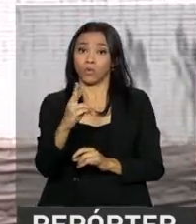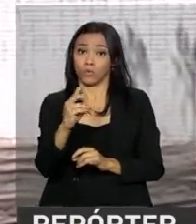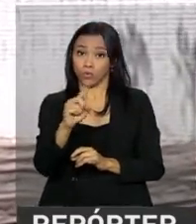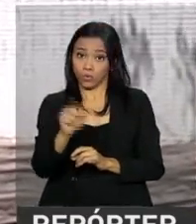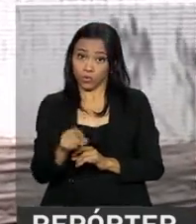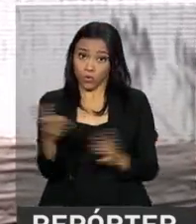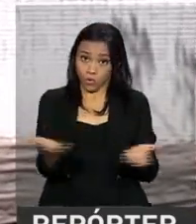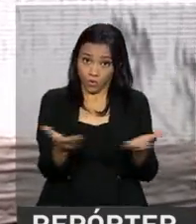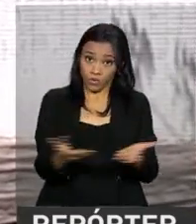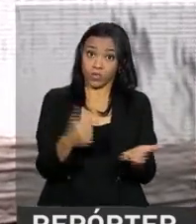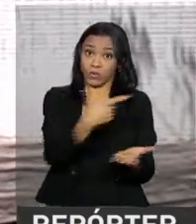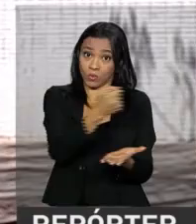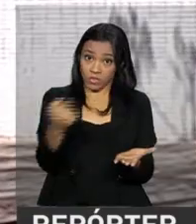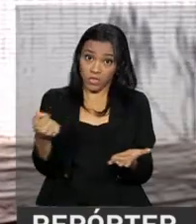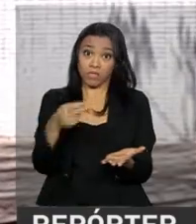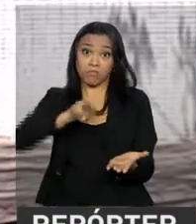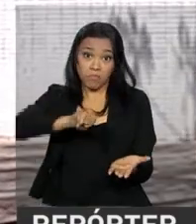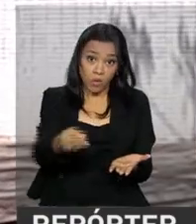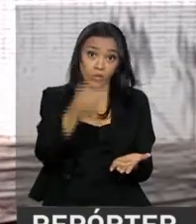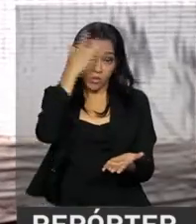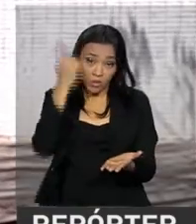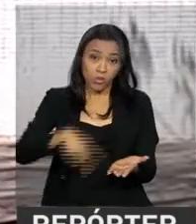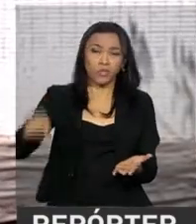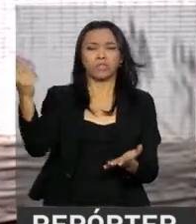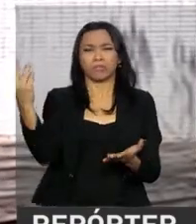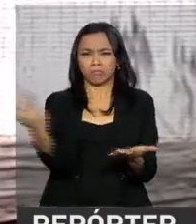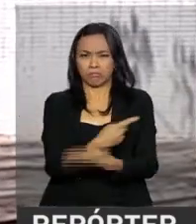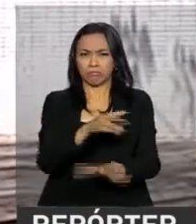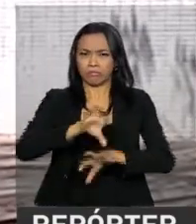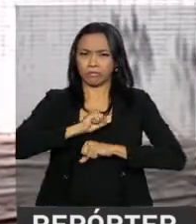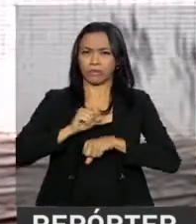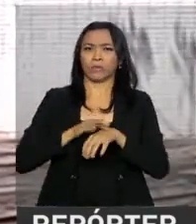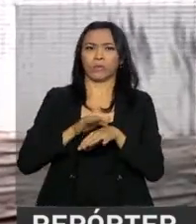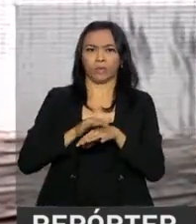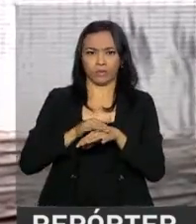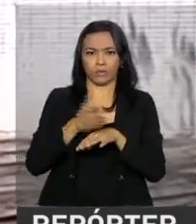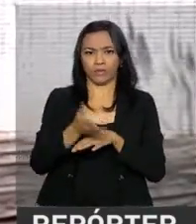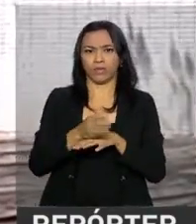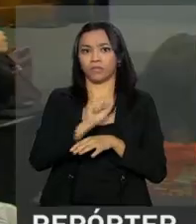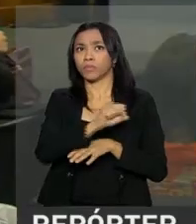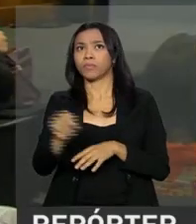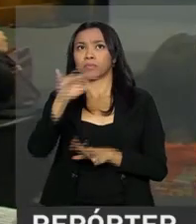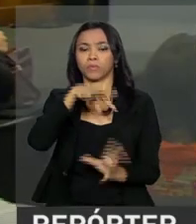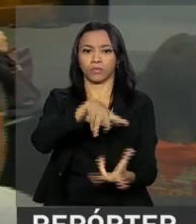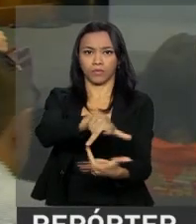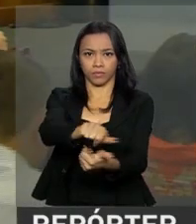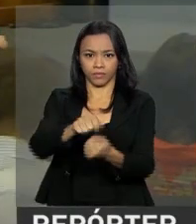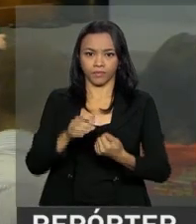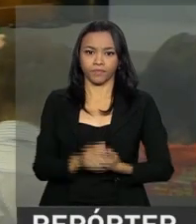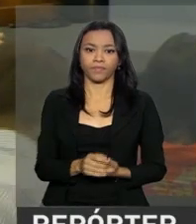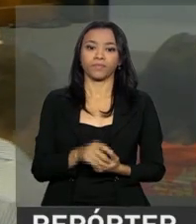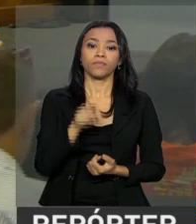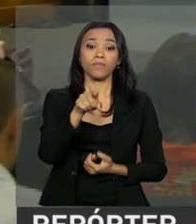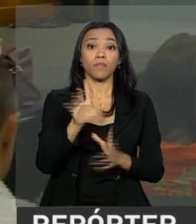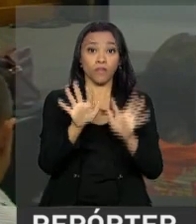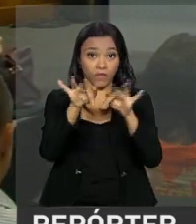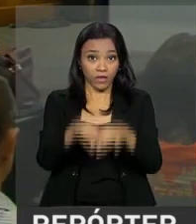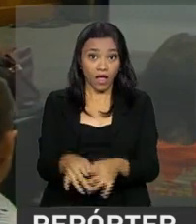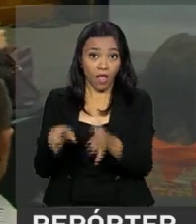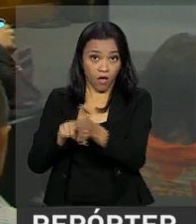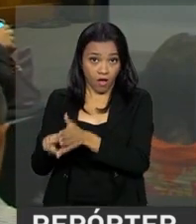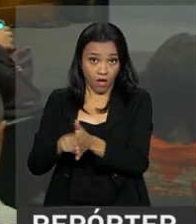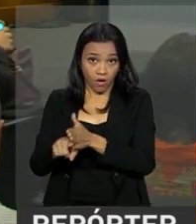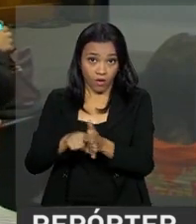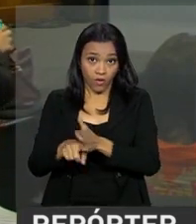milhões de pessoas são afetadas pela doença em várias partes do mundo a fase final da vacina